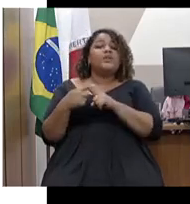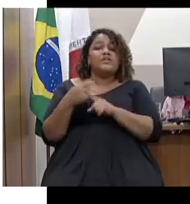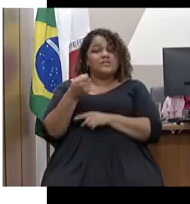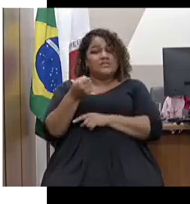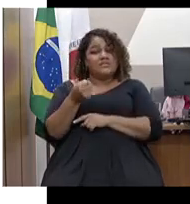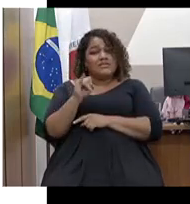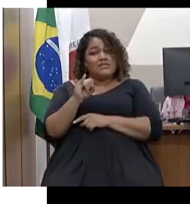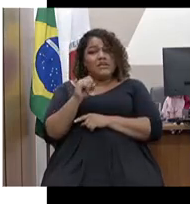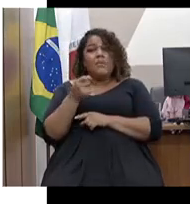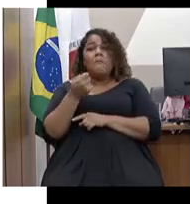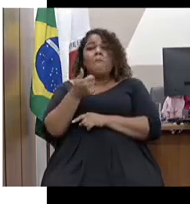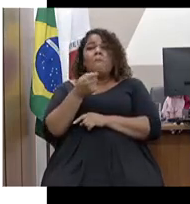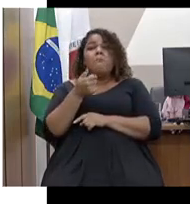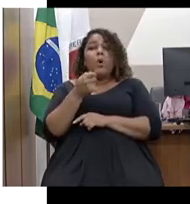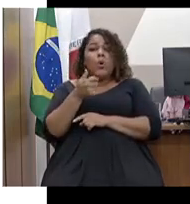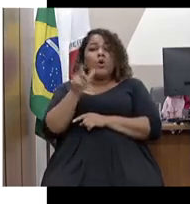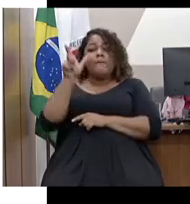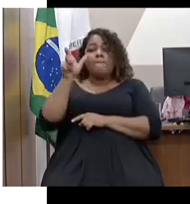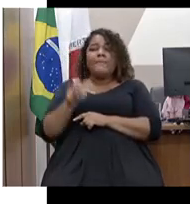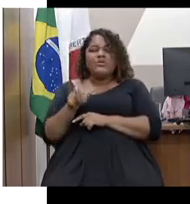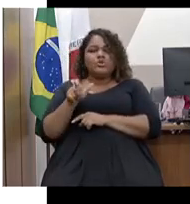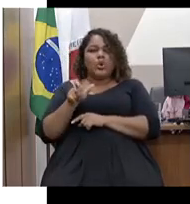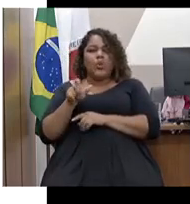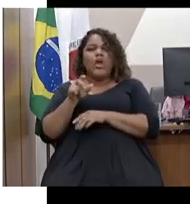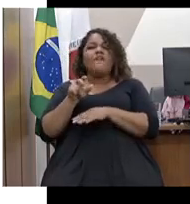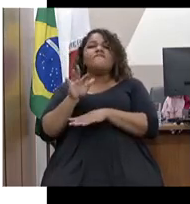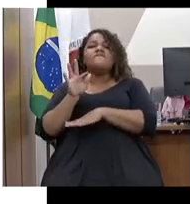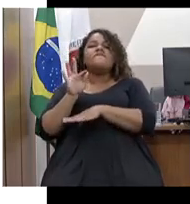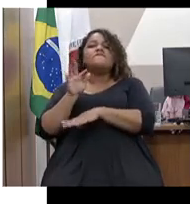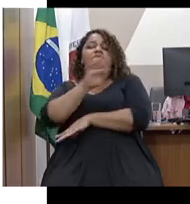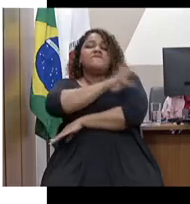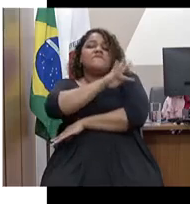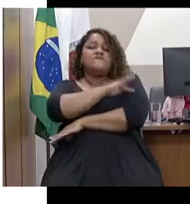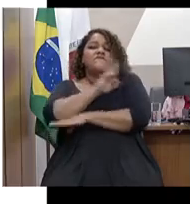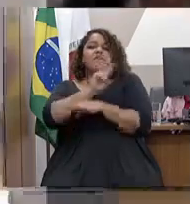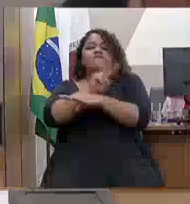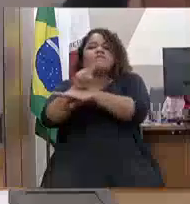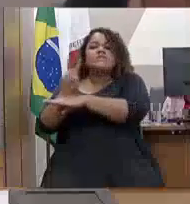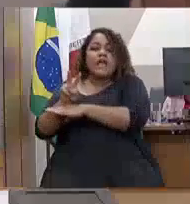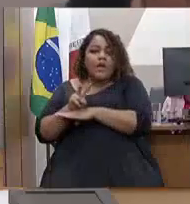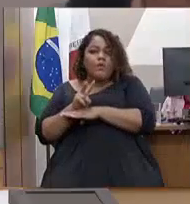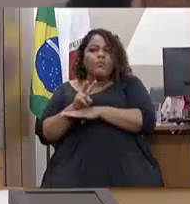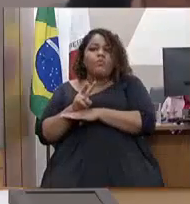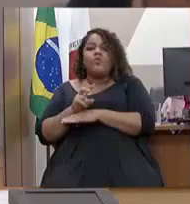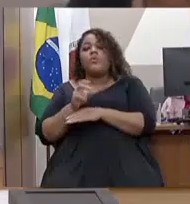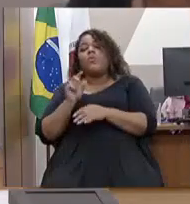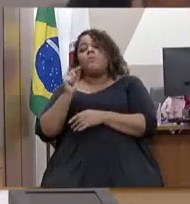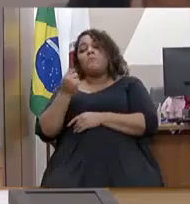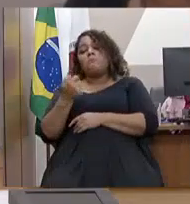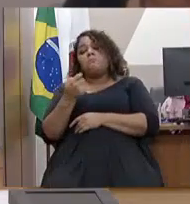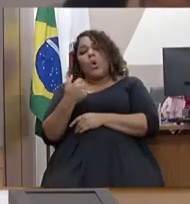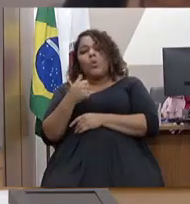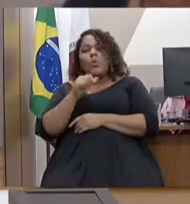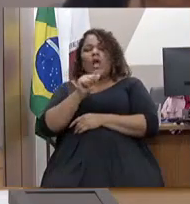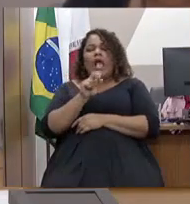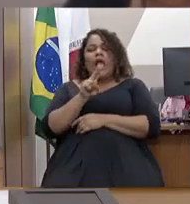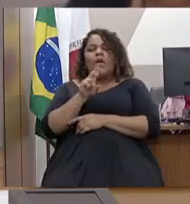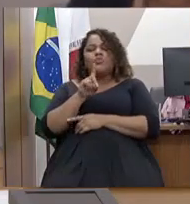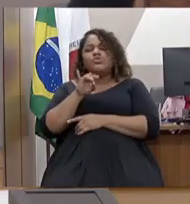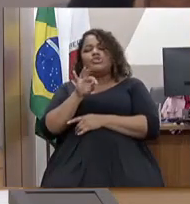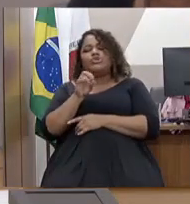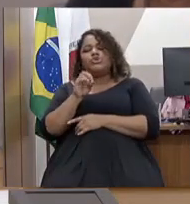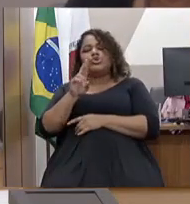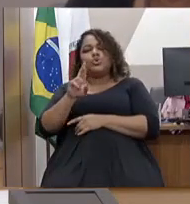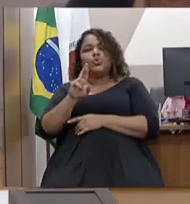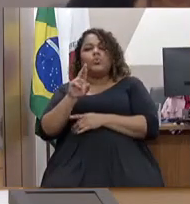você a lei a lei básica é a constituição a Constituição fala que o risco tem que ser reduzido